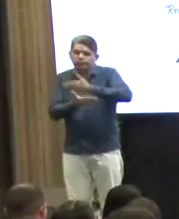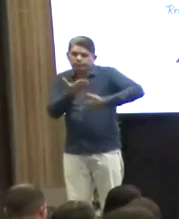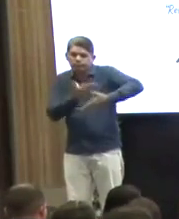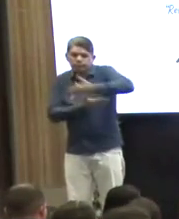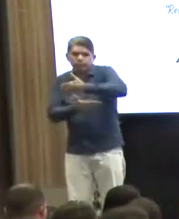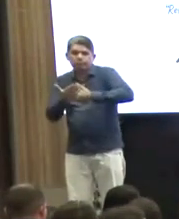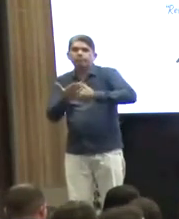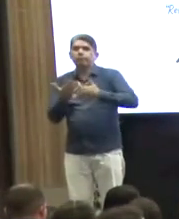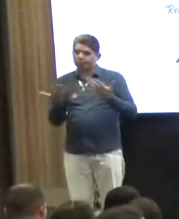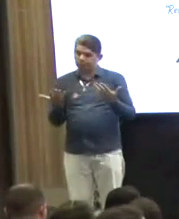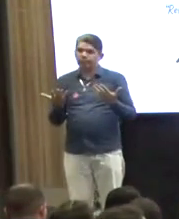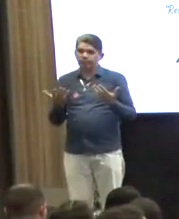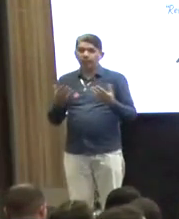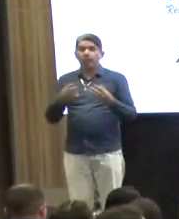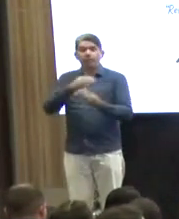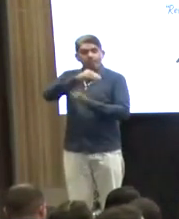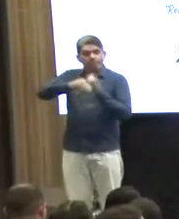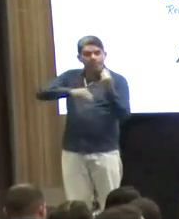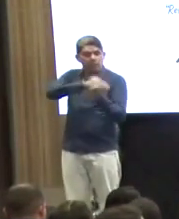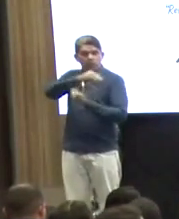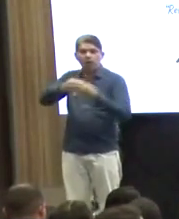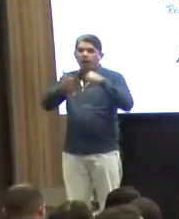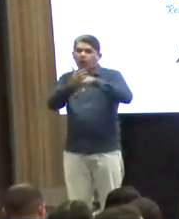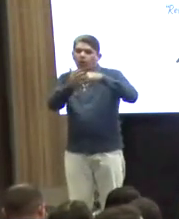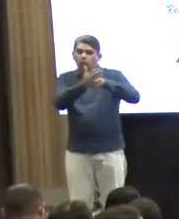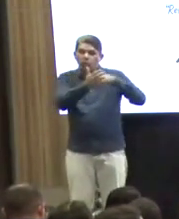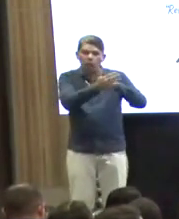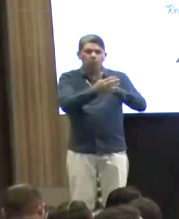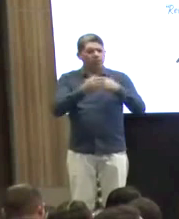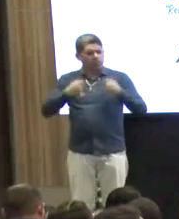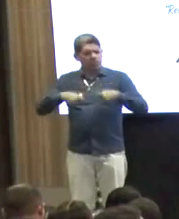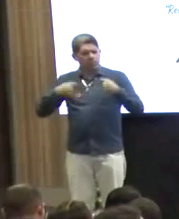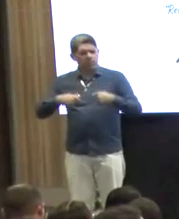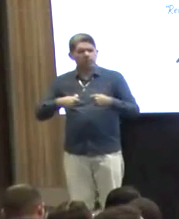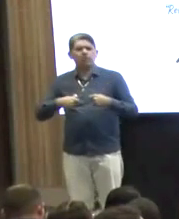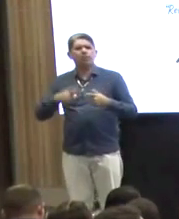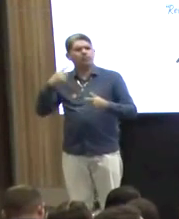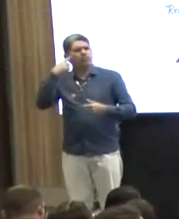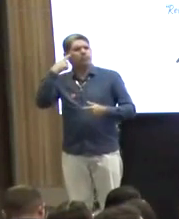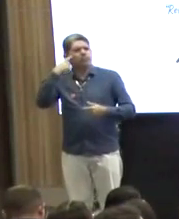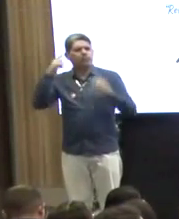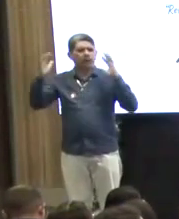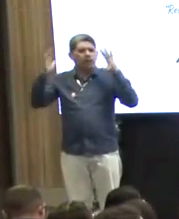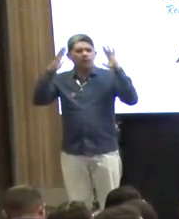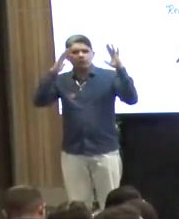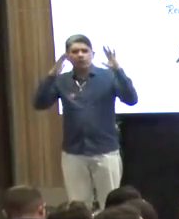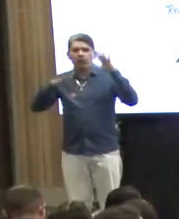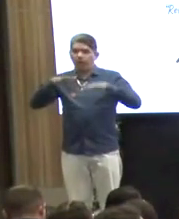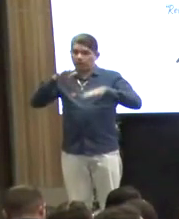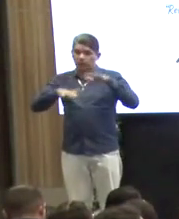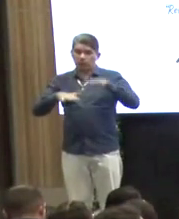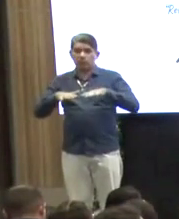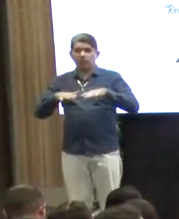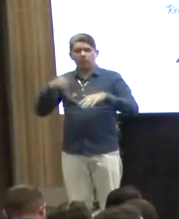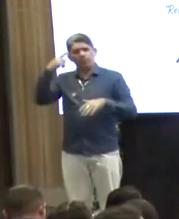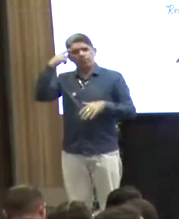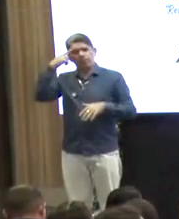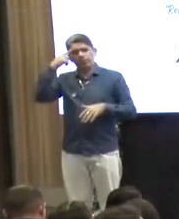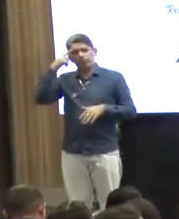Então nós temos que pensar nisso, né? O problema muitas vezes também, da maneira como a luta é estruturada em